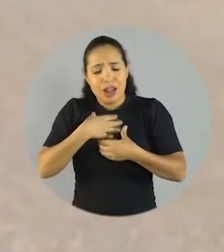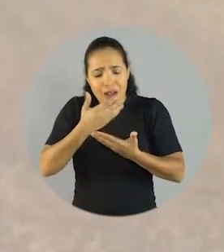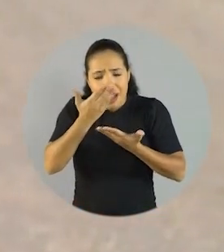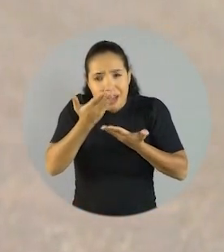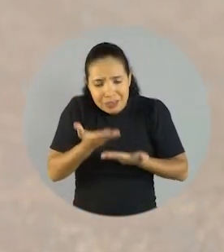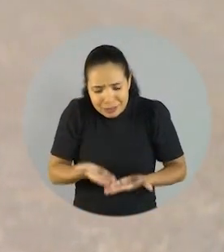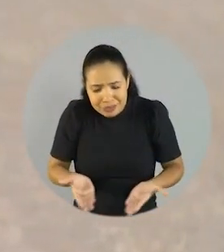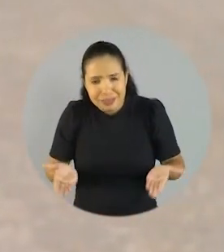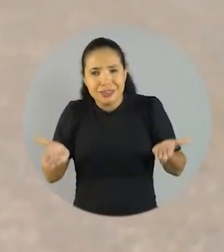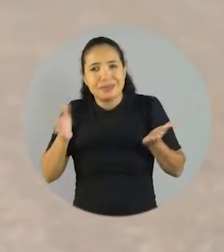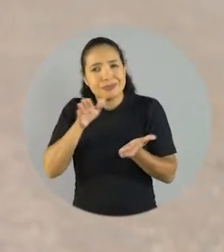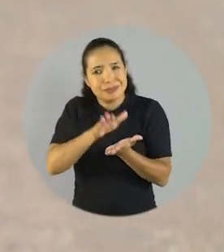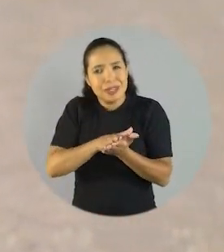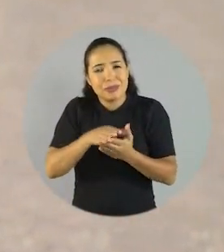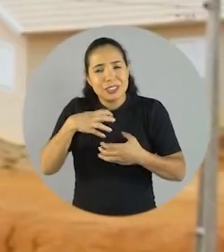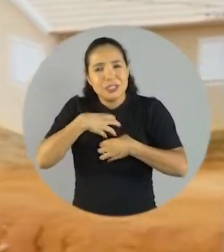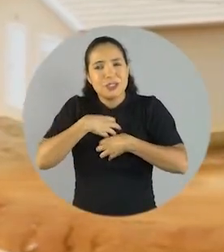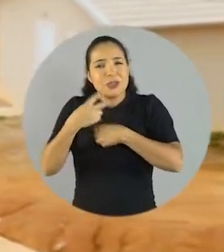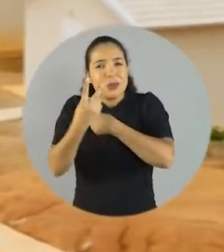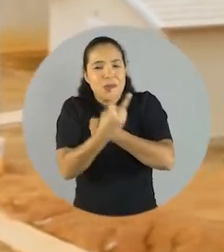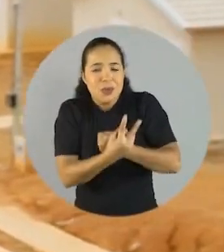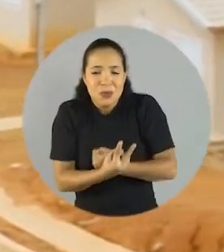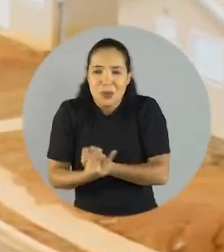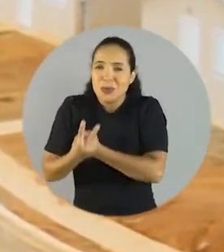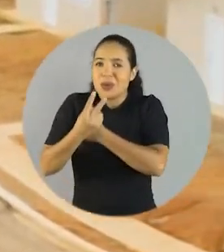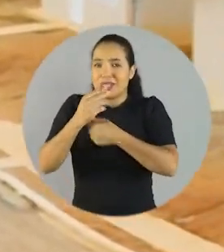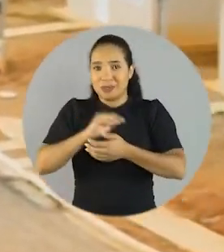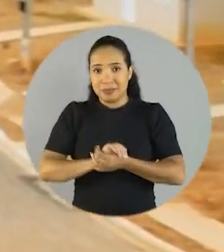que aqui estamos protegidos.